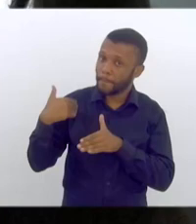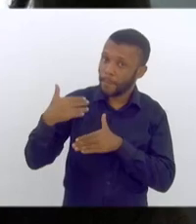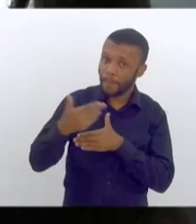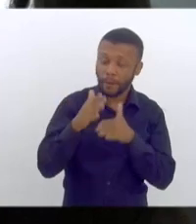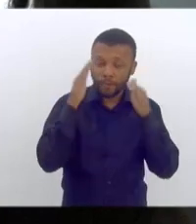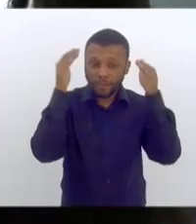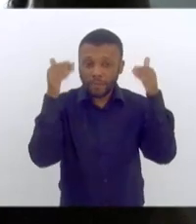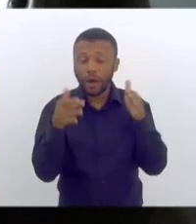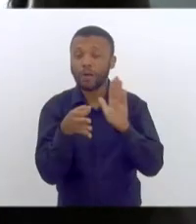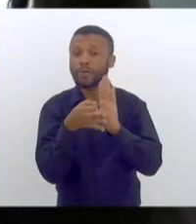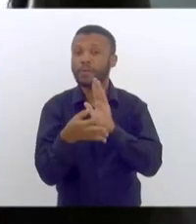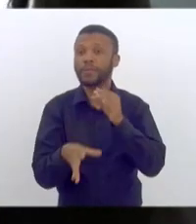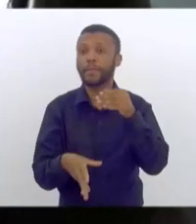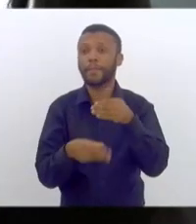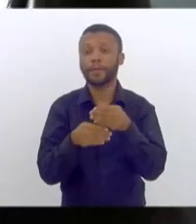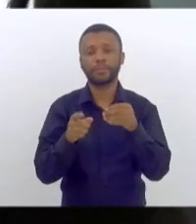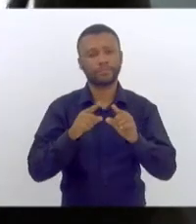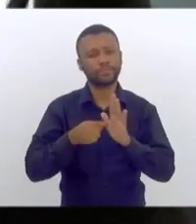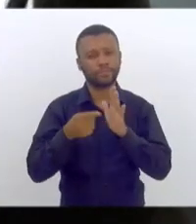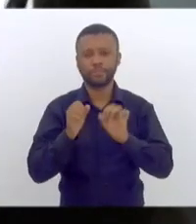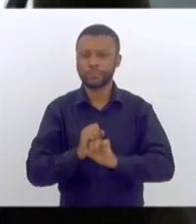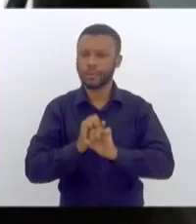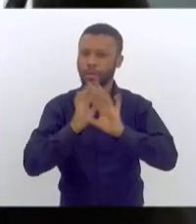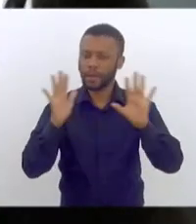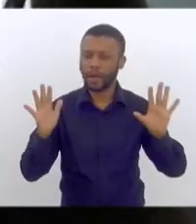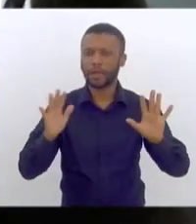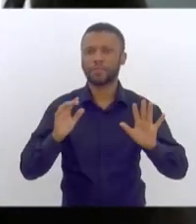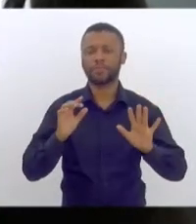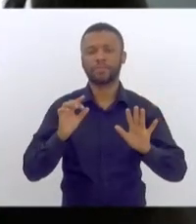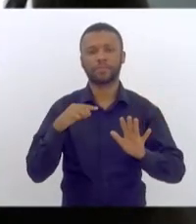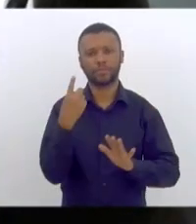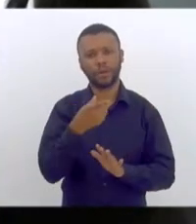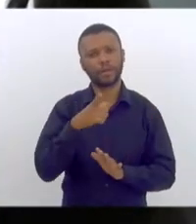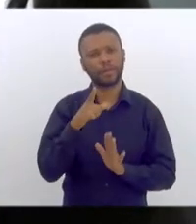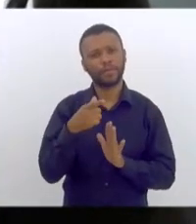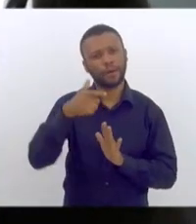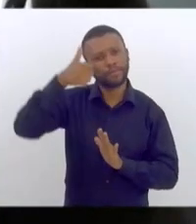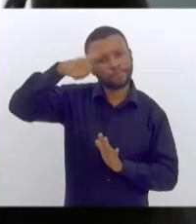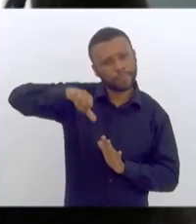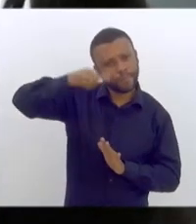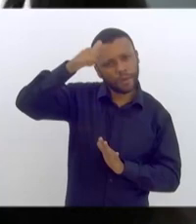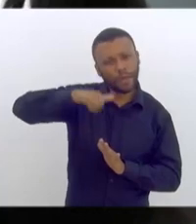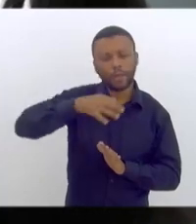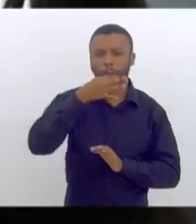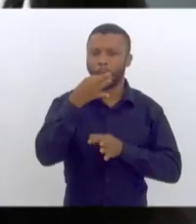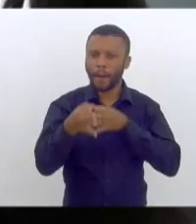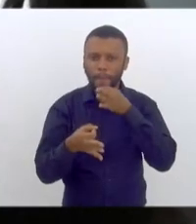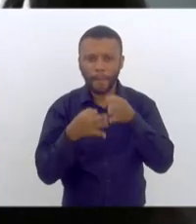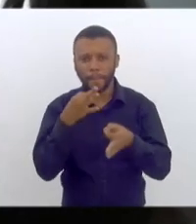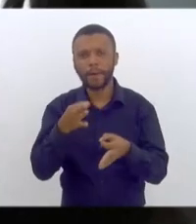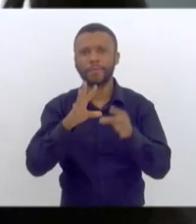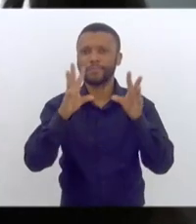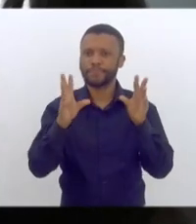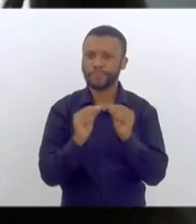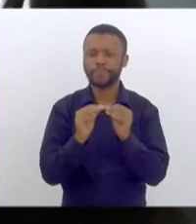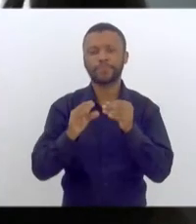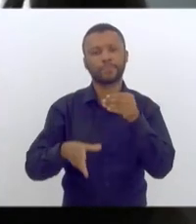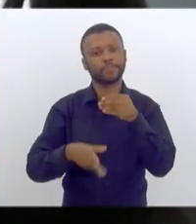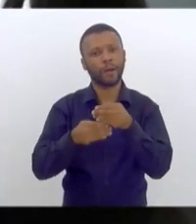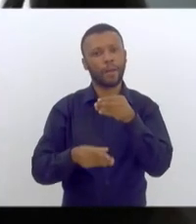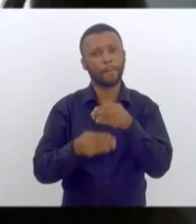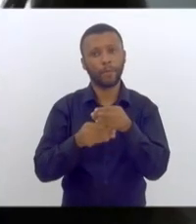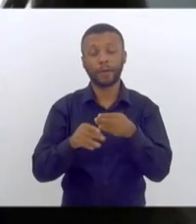só para esclarecer Porque como a gente tava observando as emendas juntas até para complementar o que a Tatiana